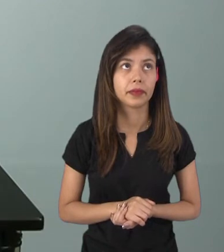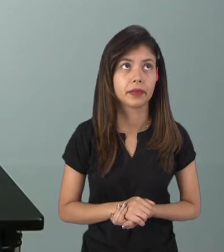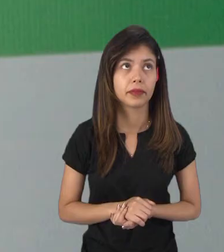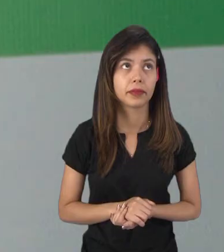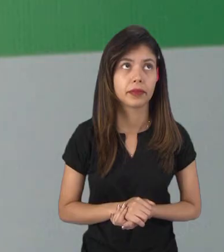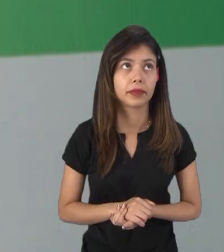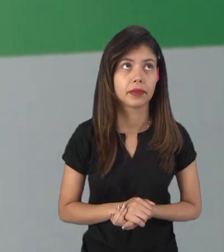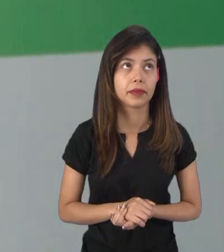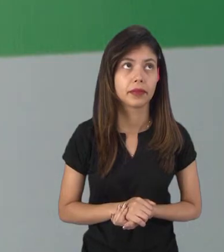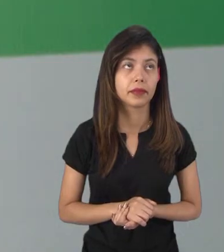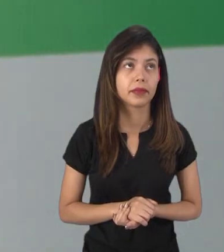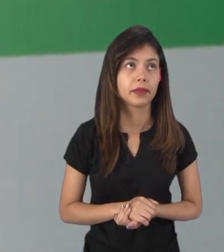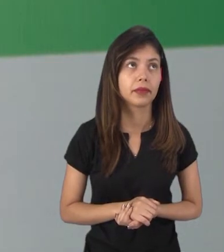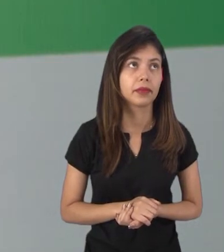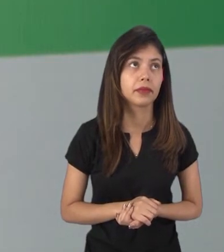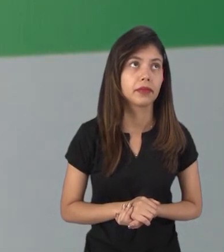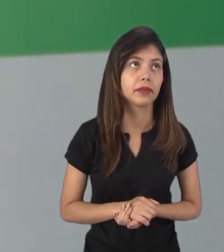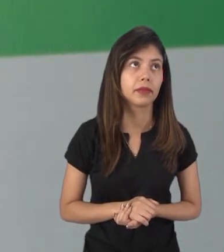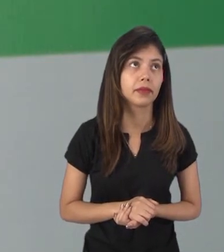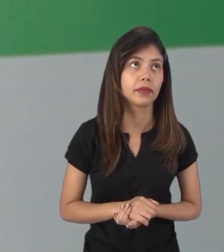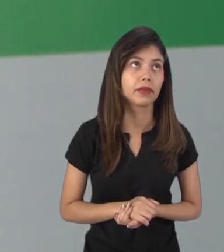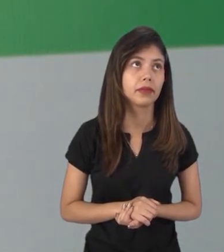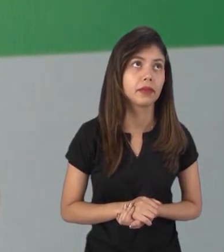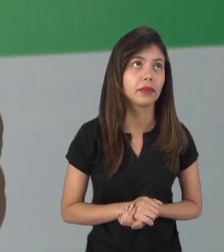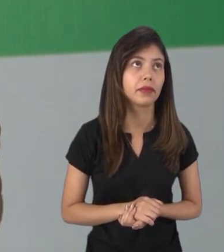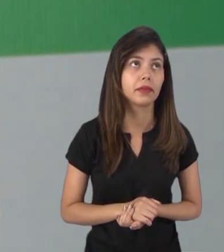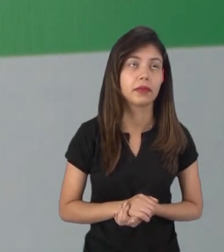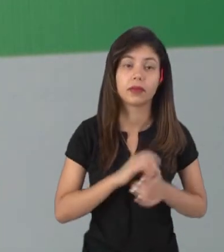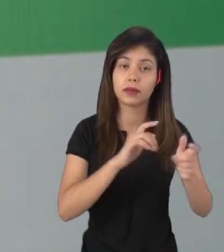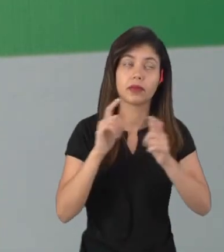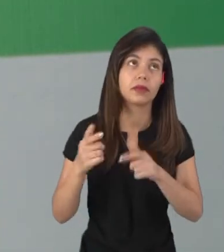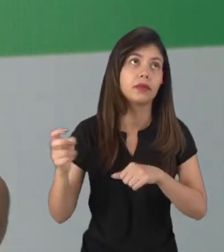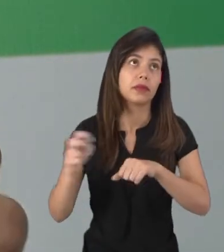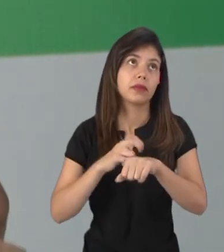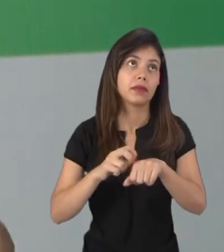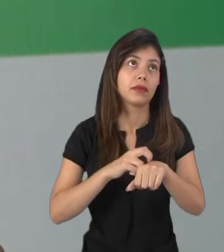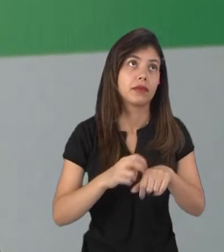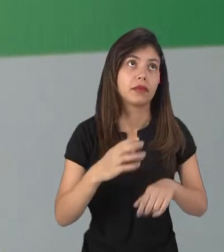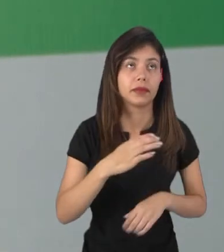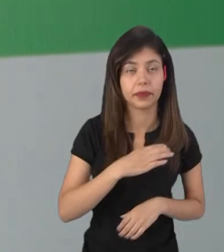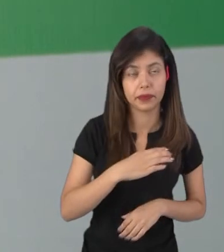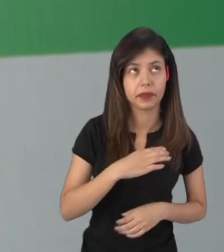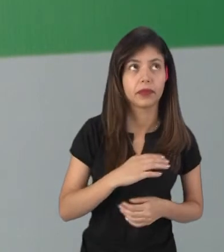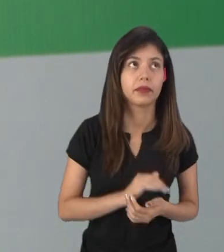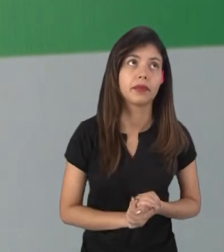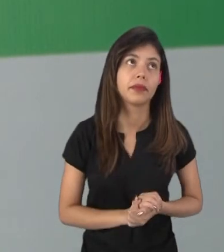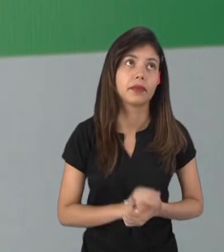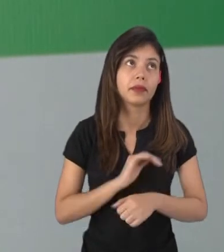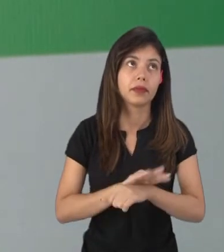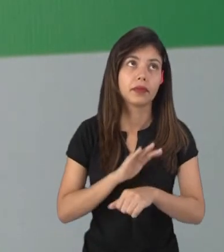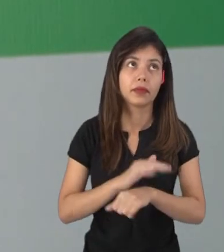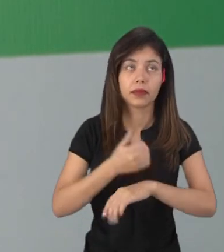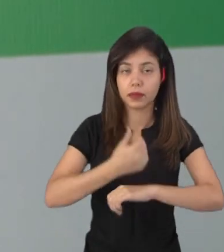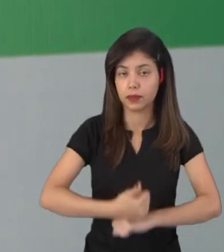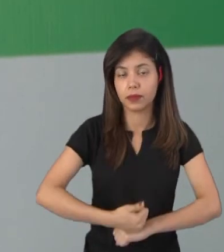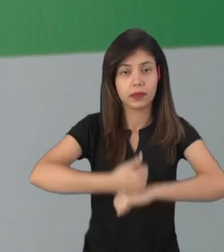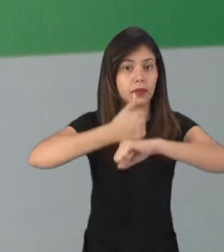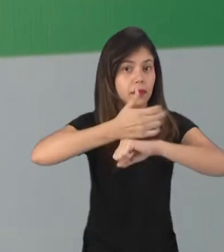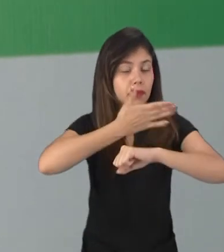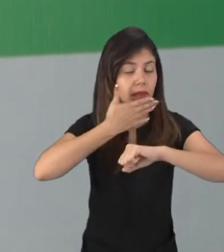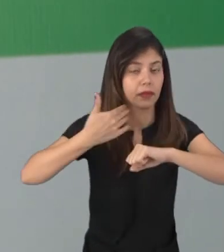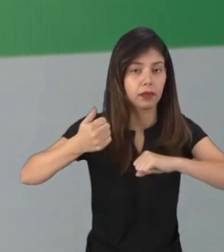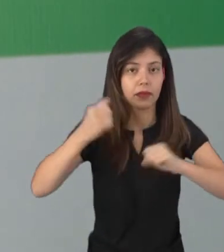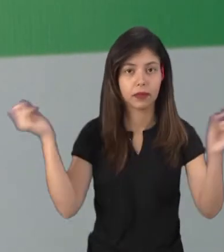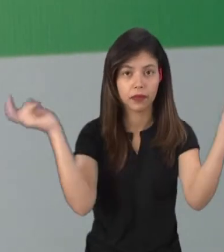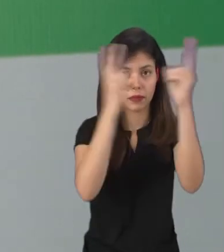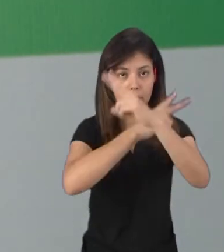a leitura deste cartaz. As áreas verdes nas cidades contribuem para